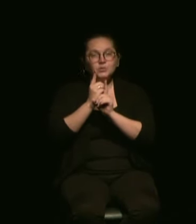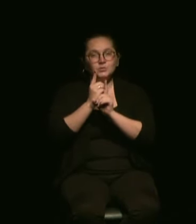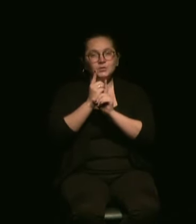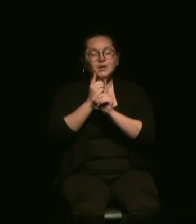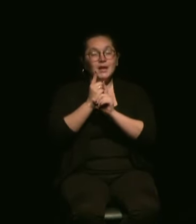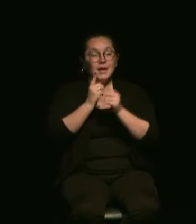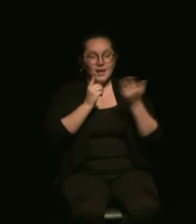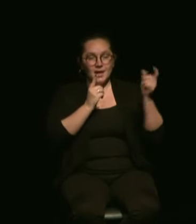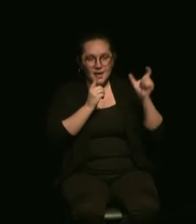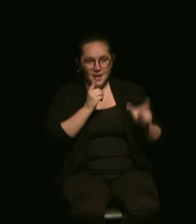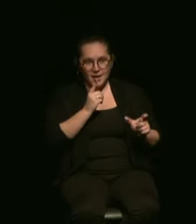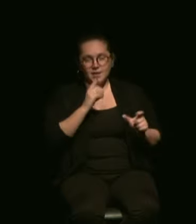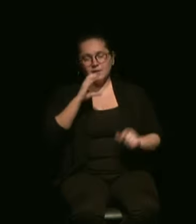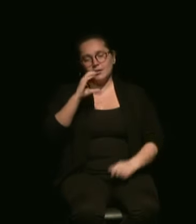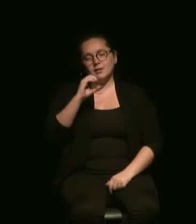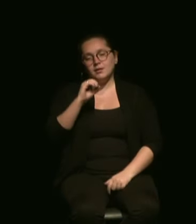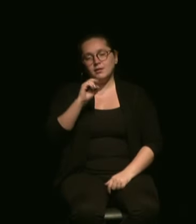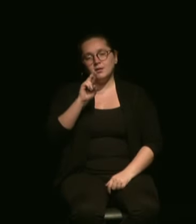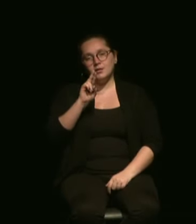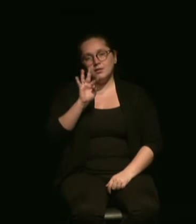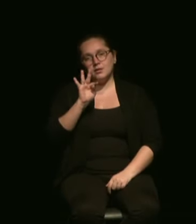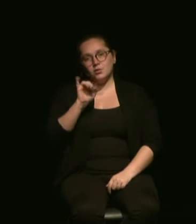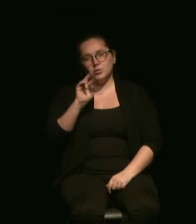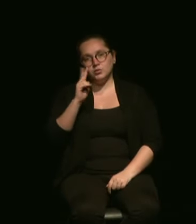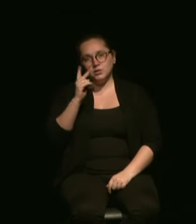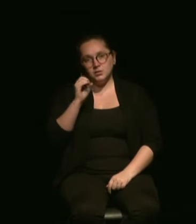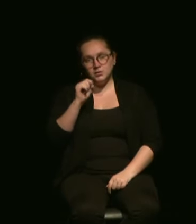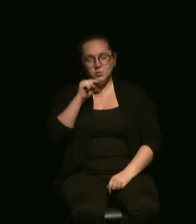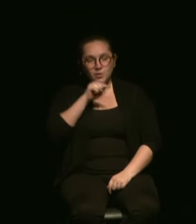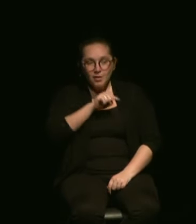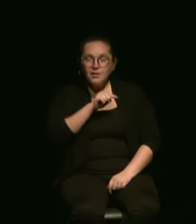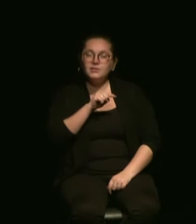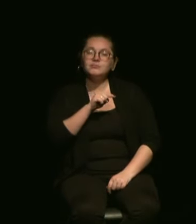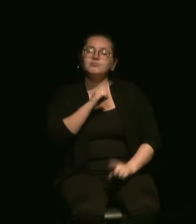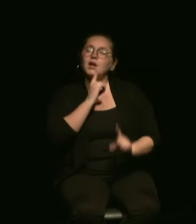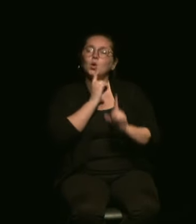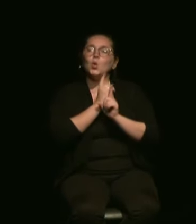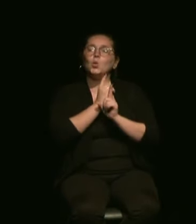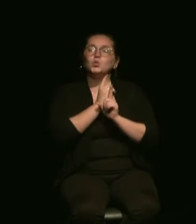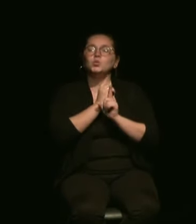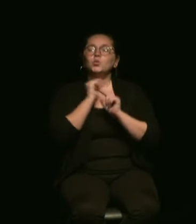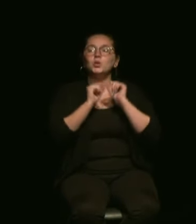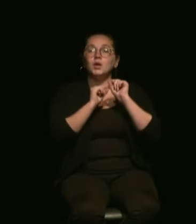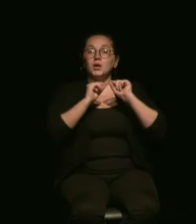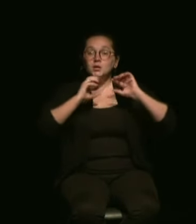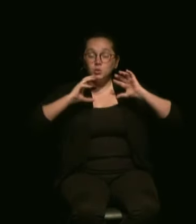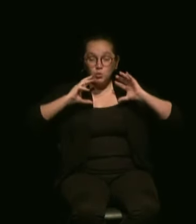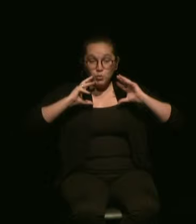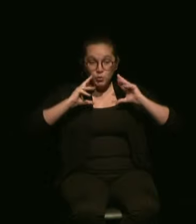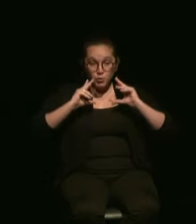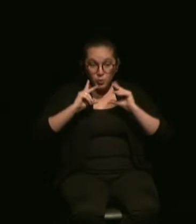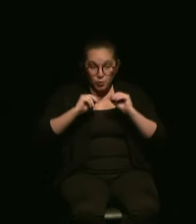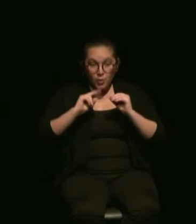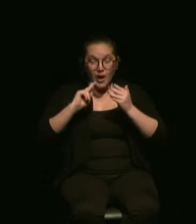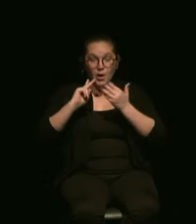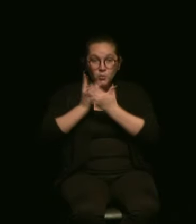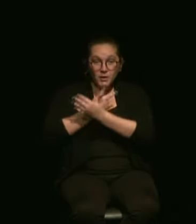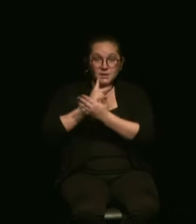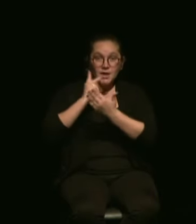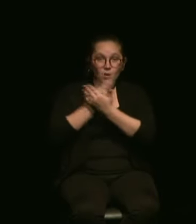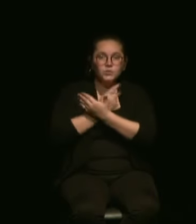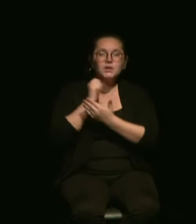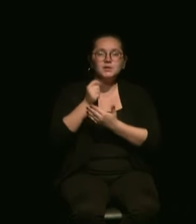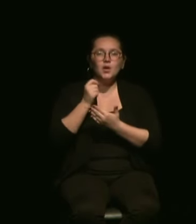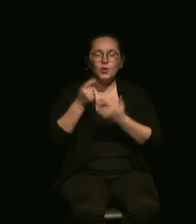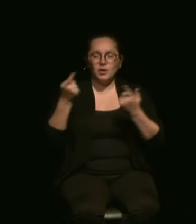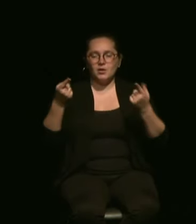o próprio Coutinho vai caracterizar como um encontro em que tudo que acontece é resultado dessa parceria